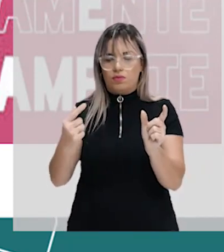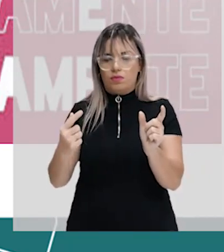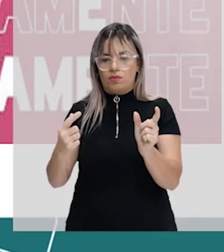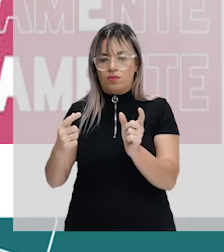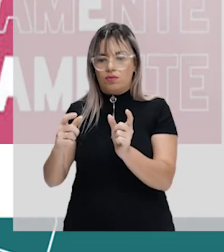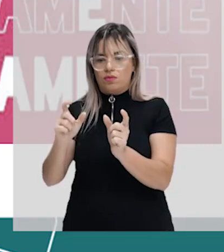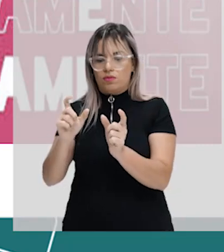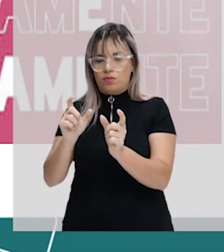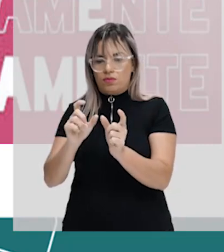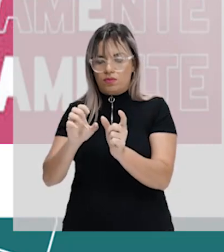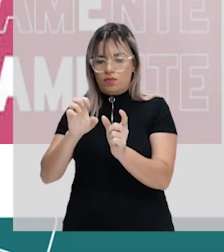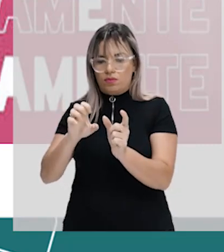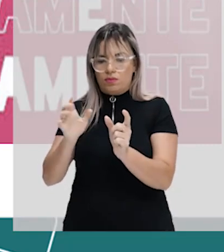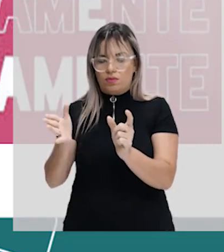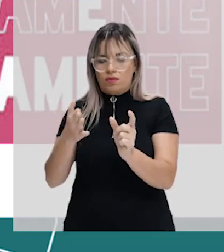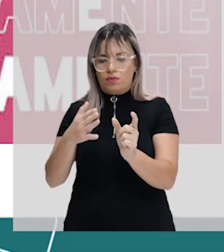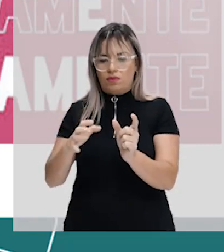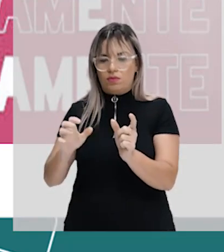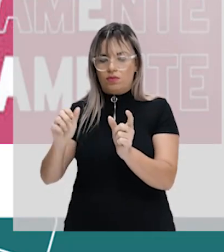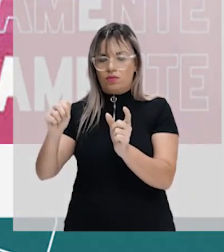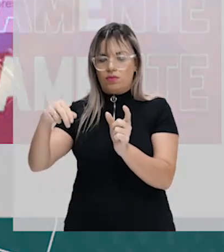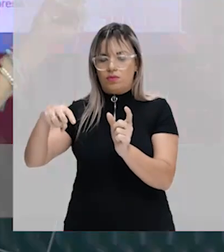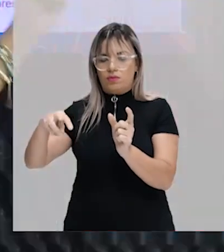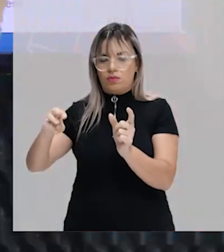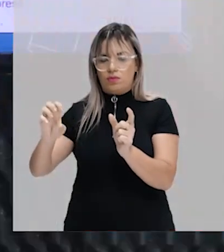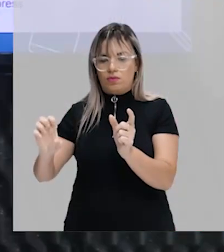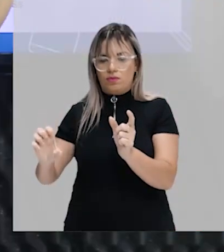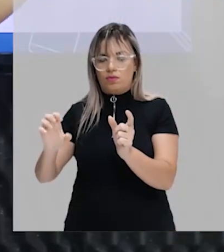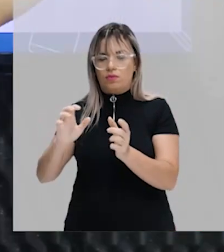e ame. Ria e ame.